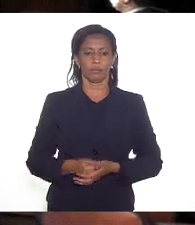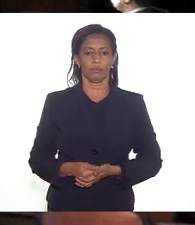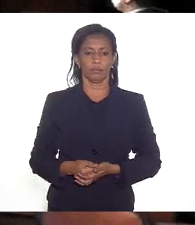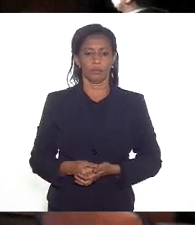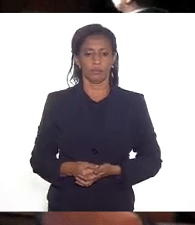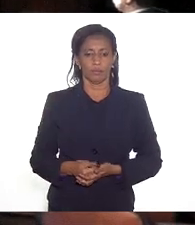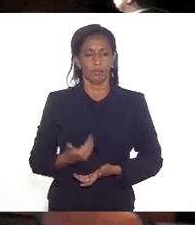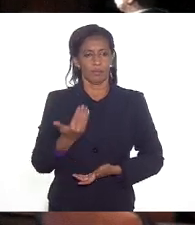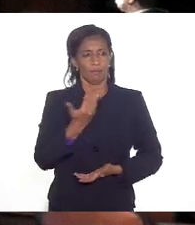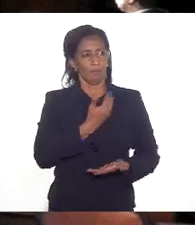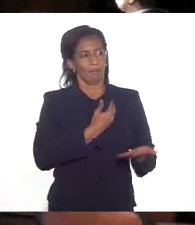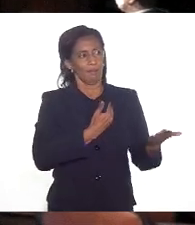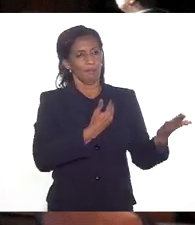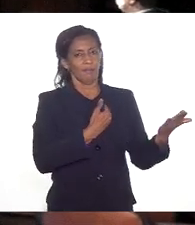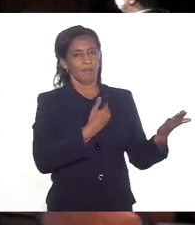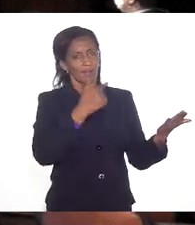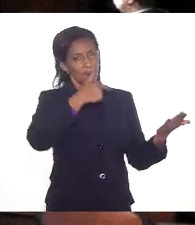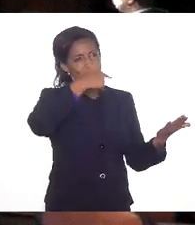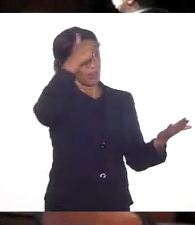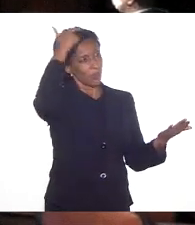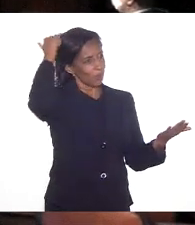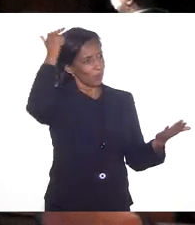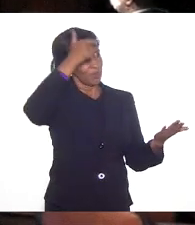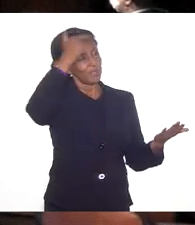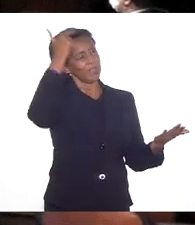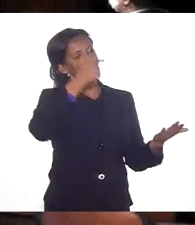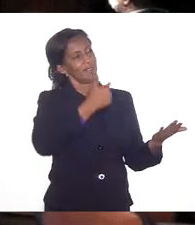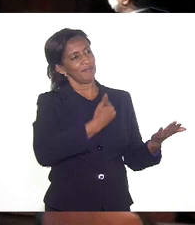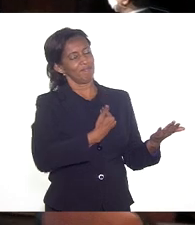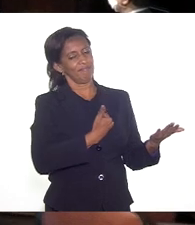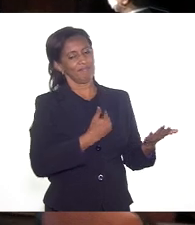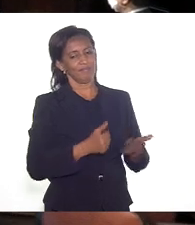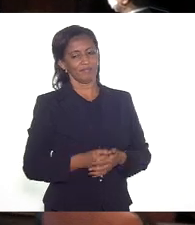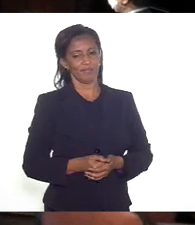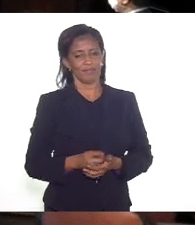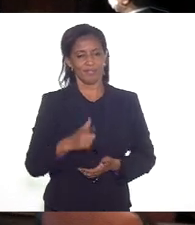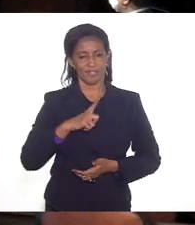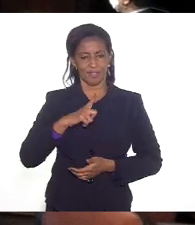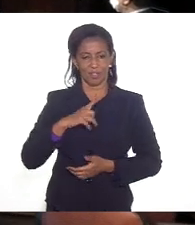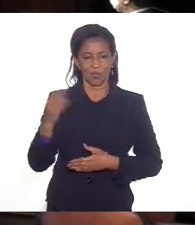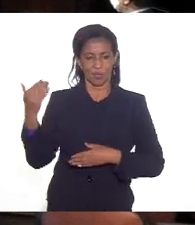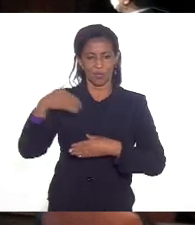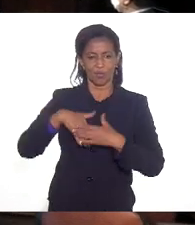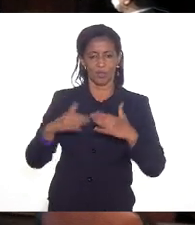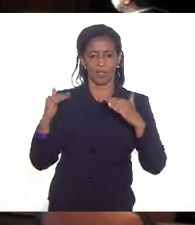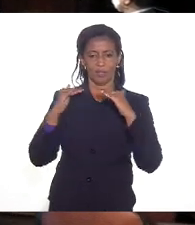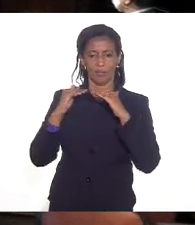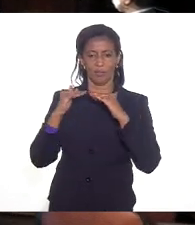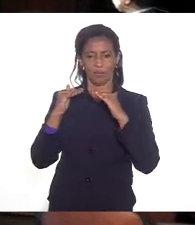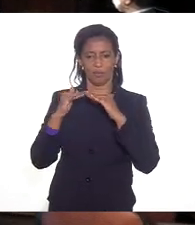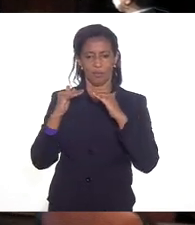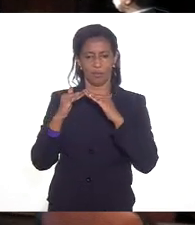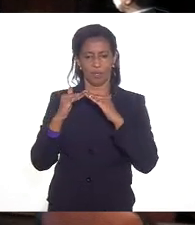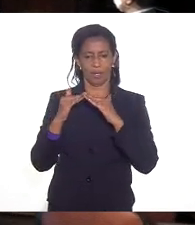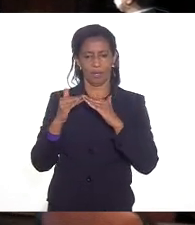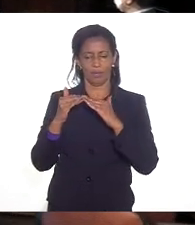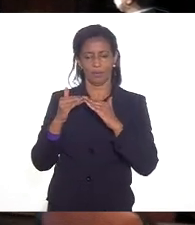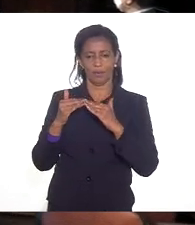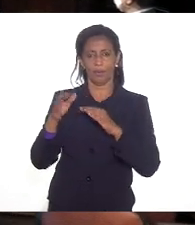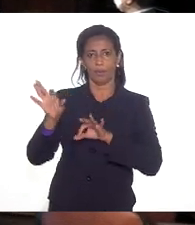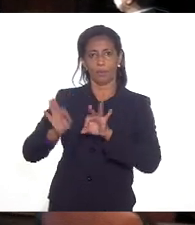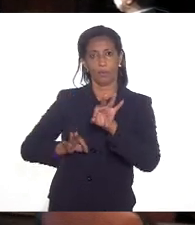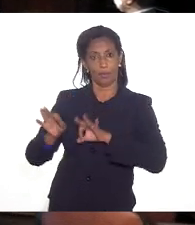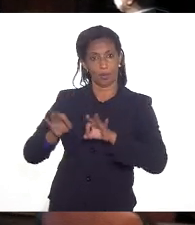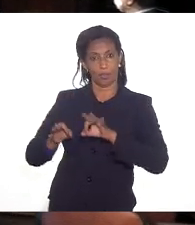estimado amigo deputado Luiz Paulo votei favorável projeto Em sua homenagem